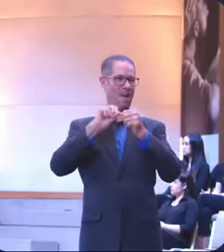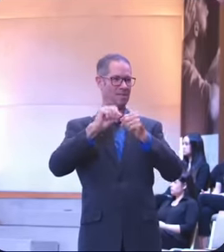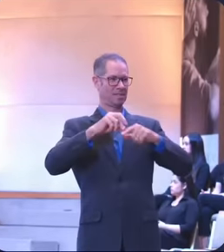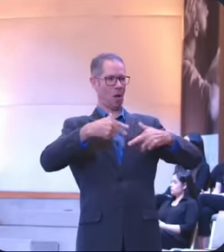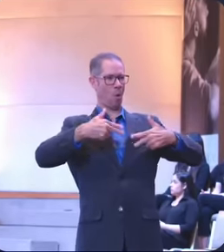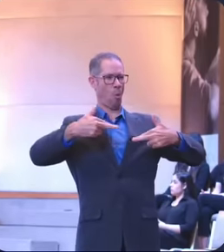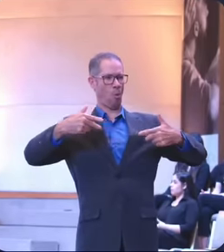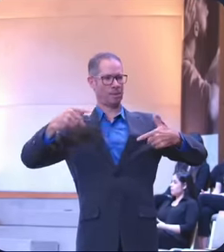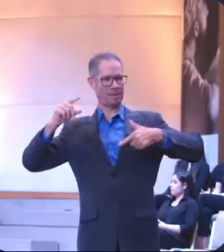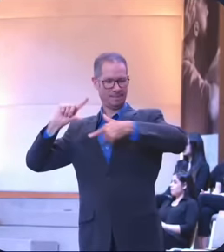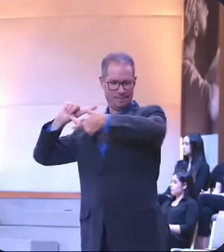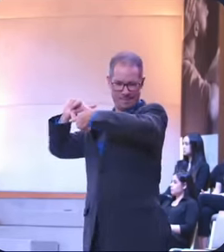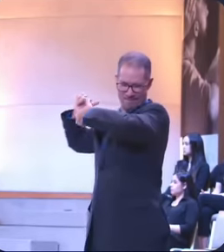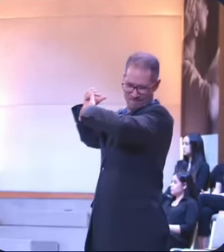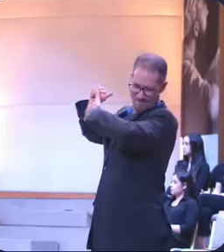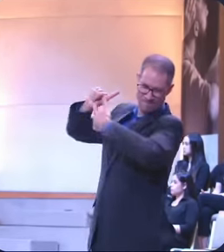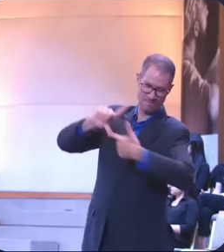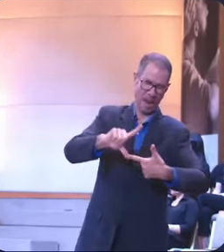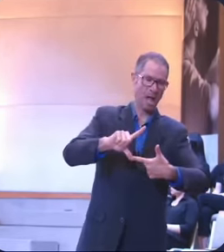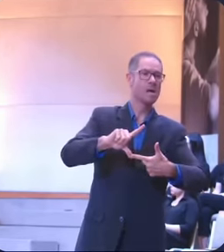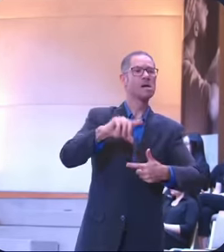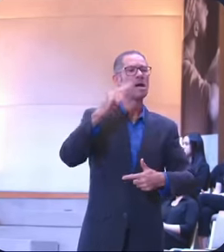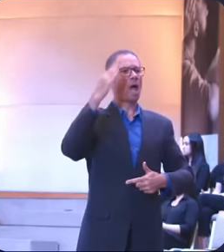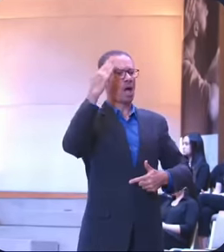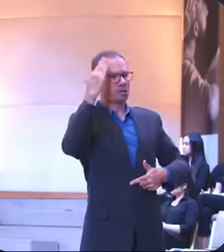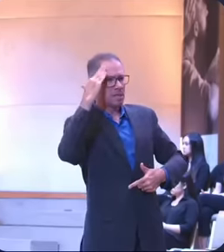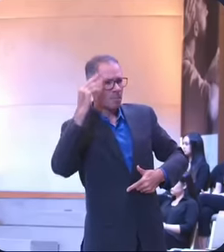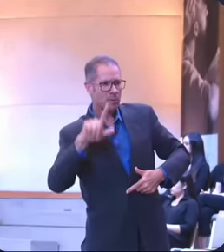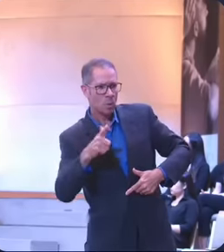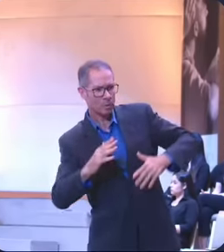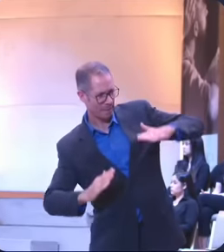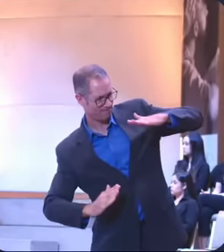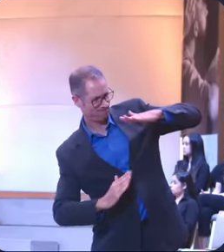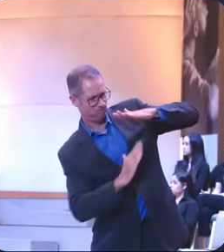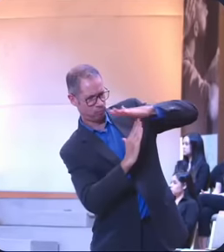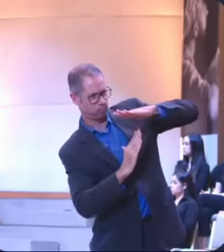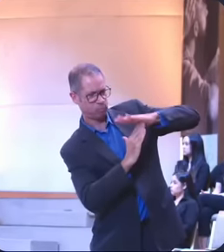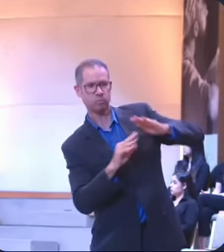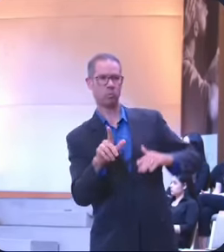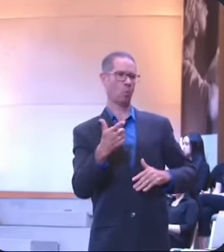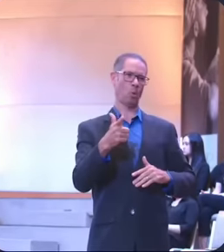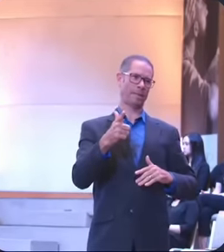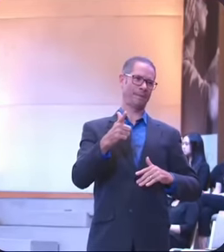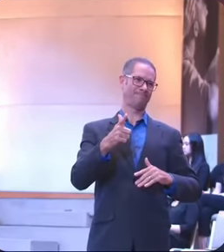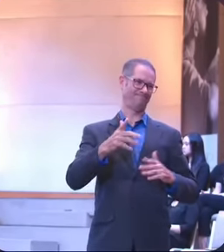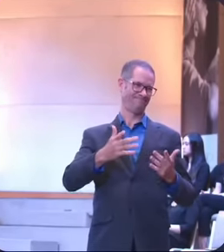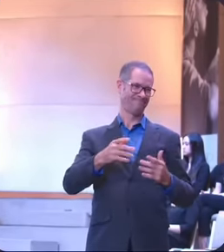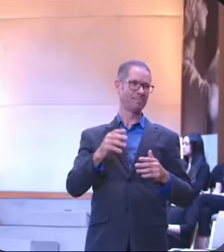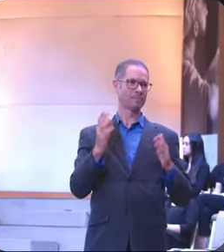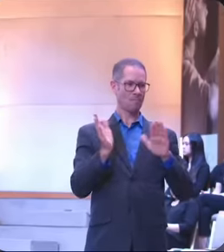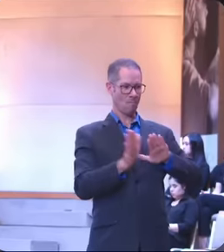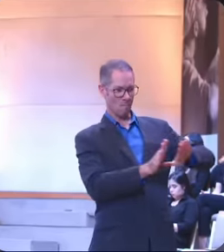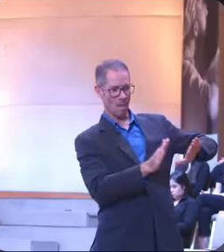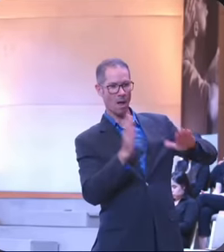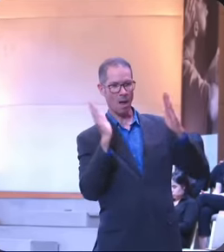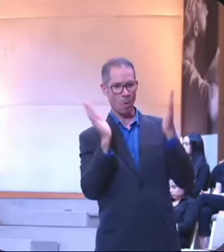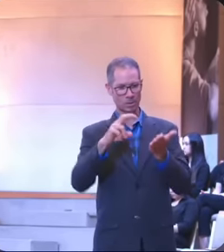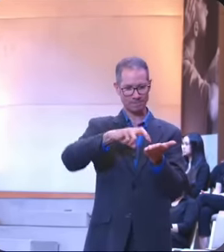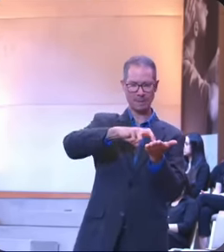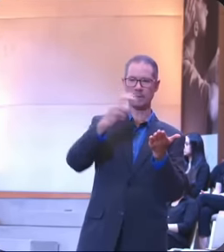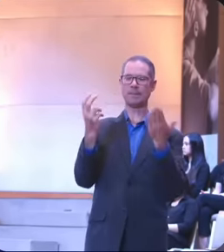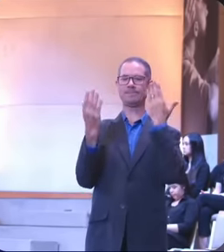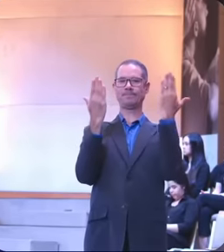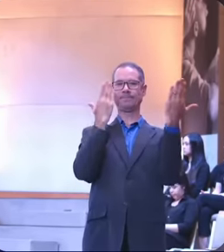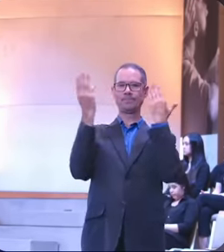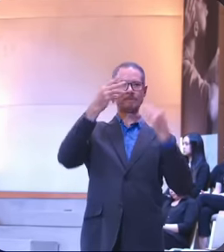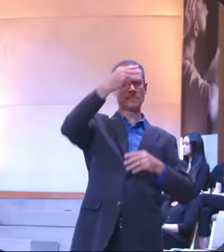coisas extraordinárias. E sabe, queridos, não tem limite para isso. Hoje pela manhã eu contei uma ilustração que eu